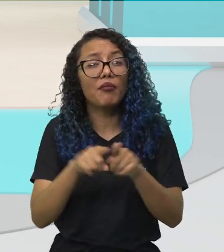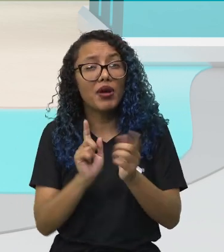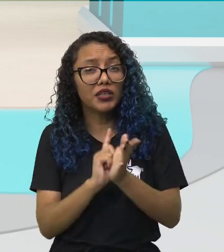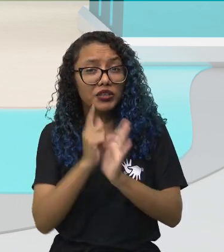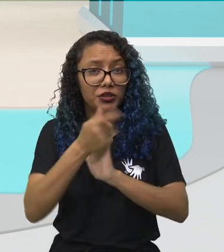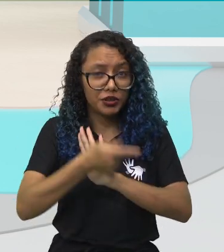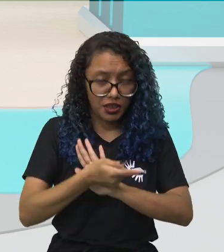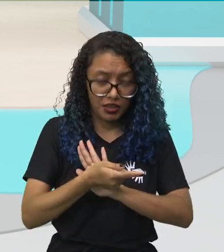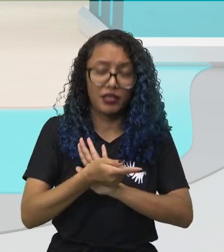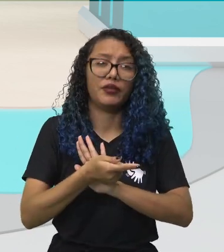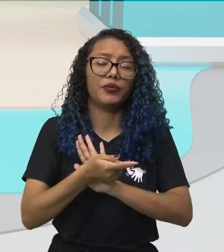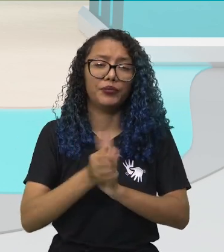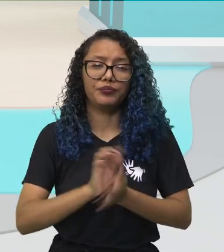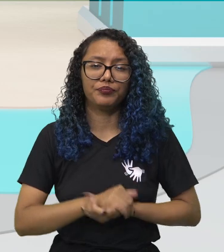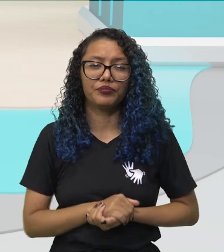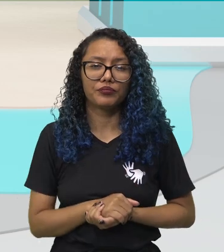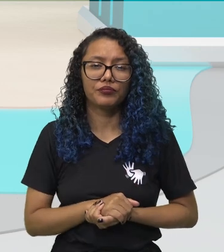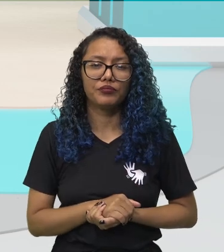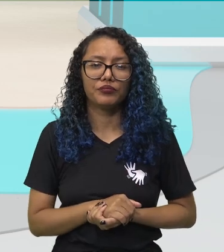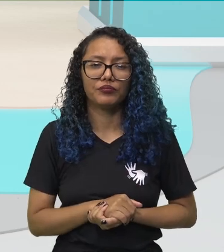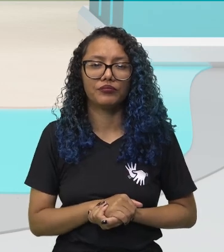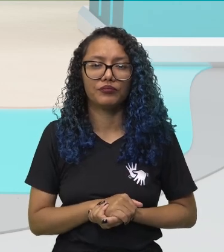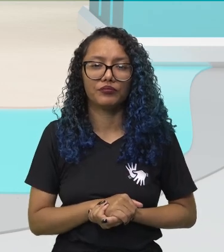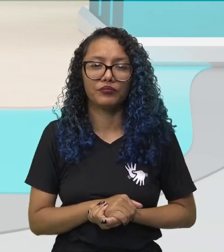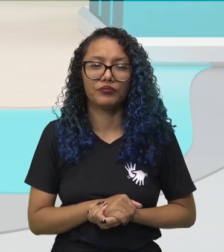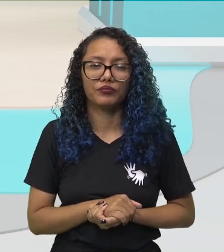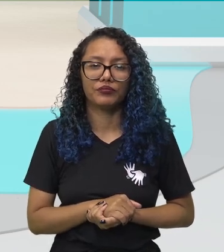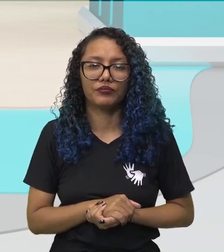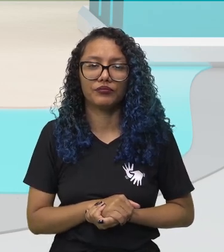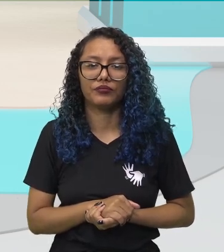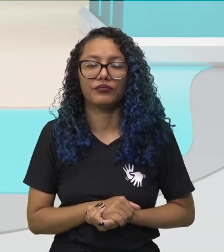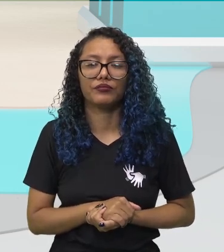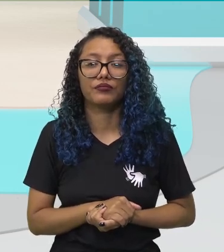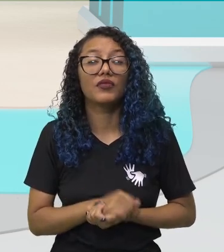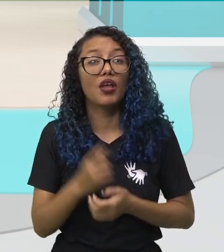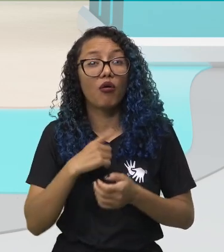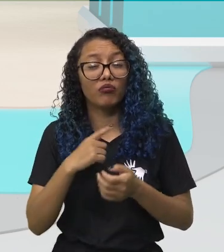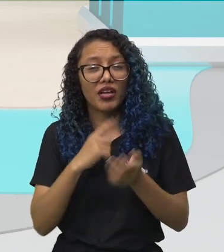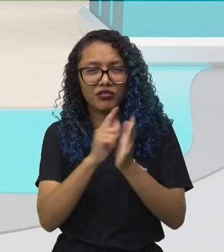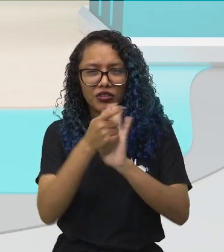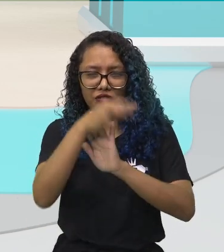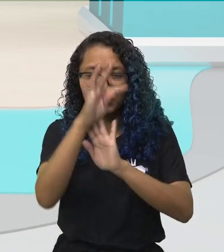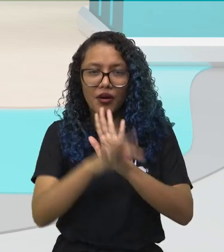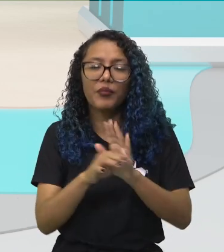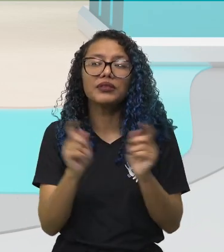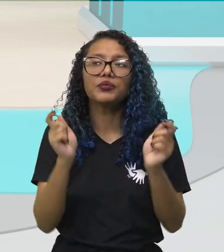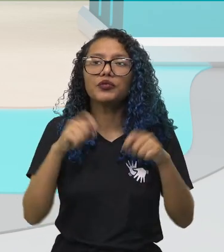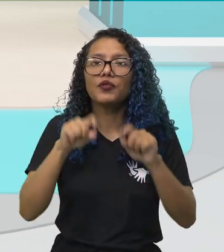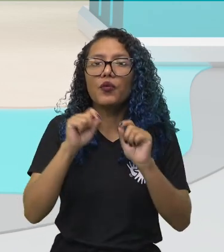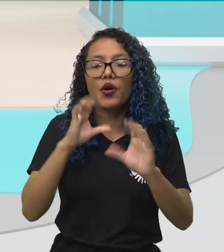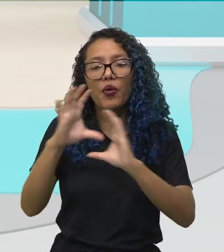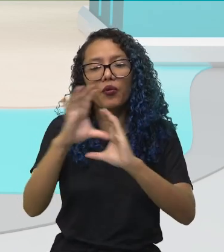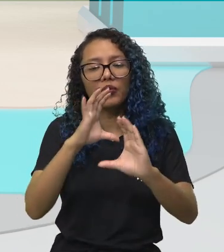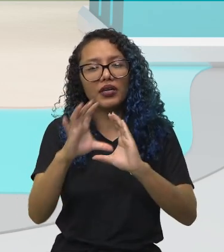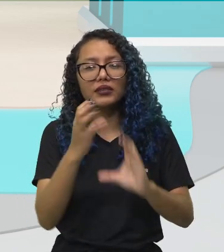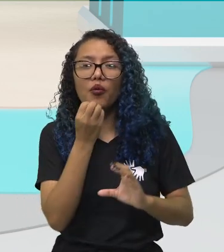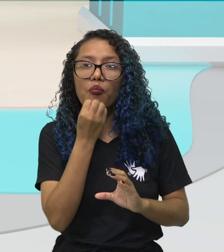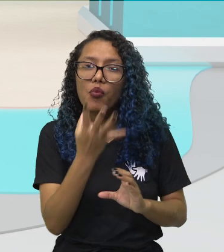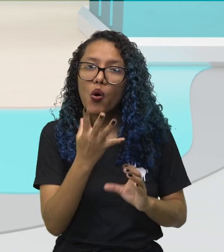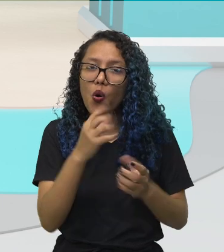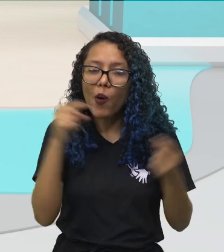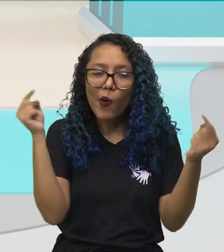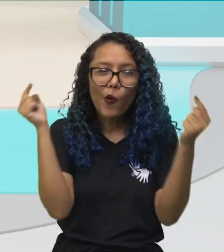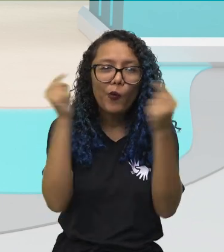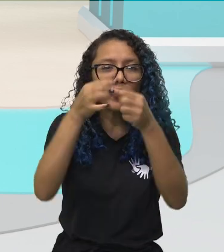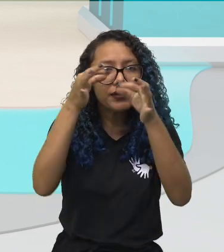Os gêneros textuais, eles surgiram exatamente para sanar essa necessidade de se comunicar de forma mais adequada, se encaixando ali no que a